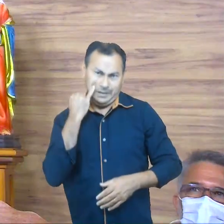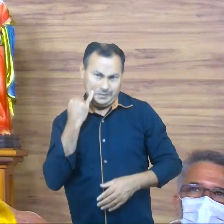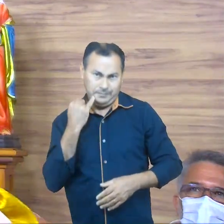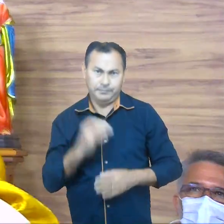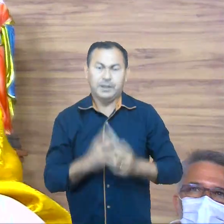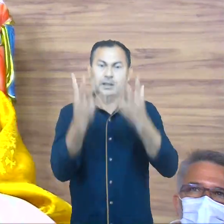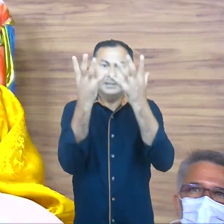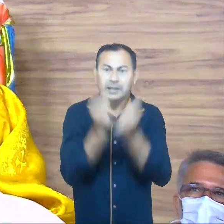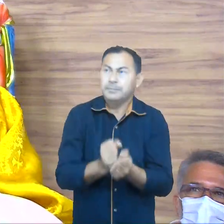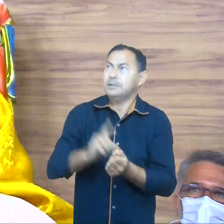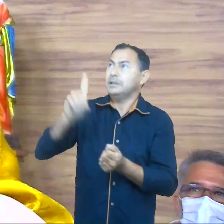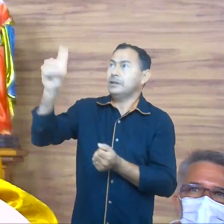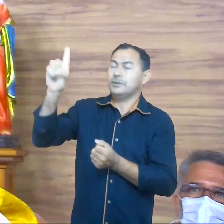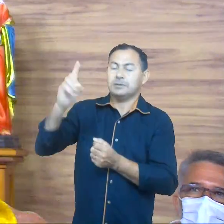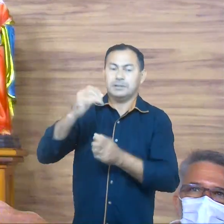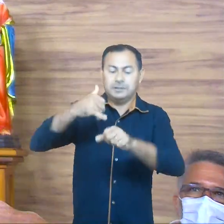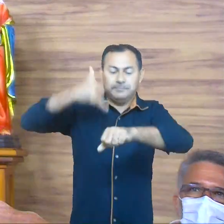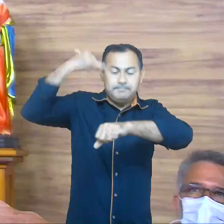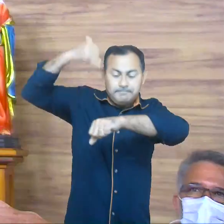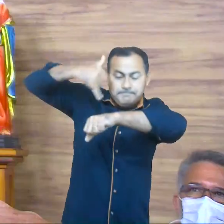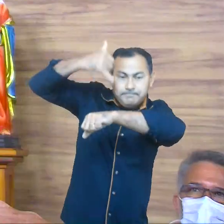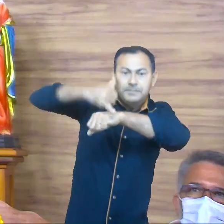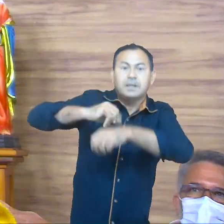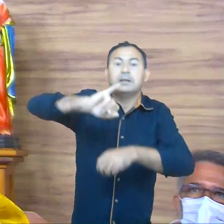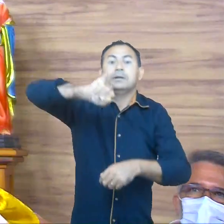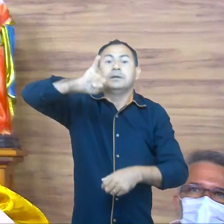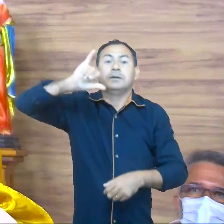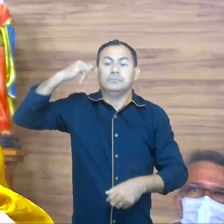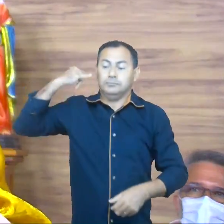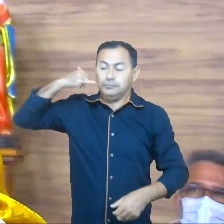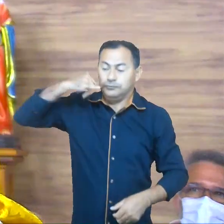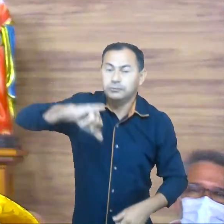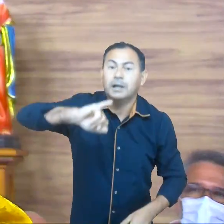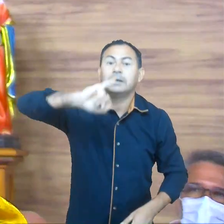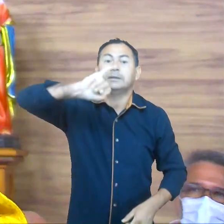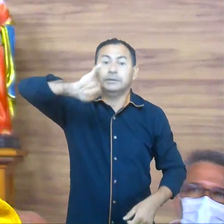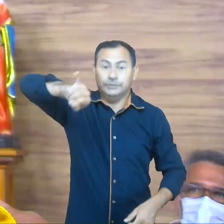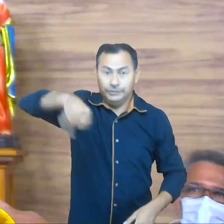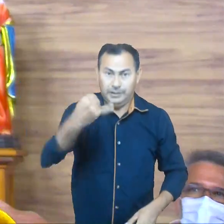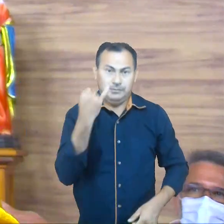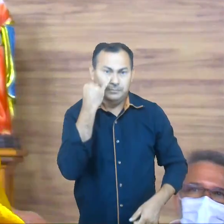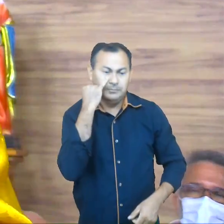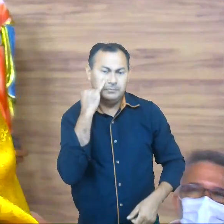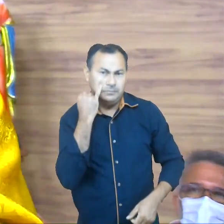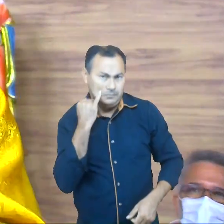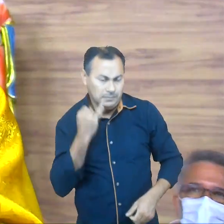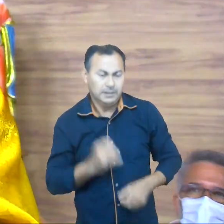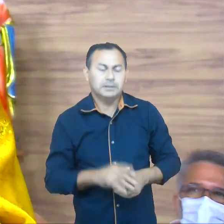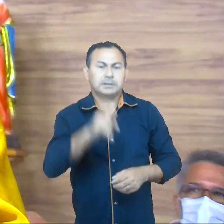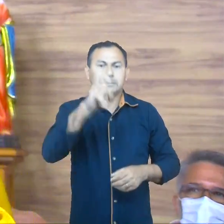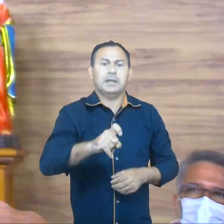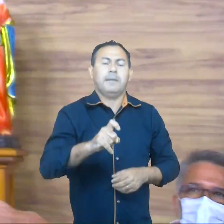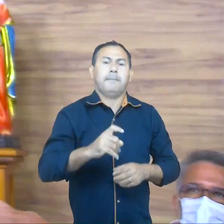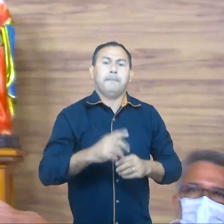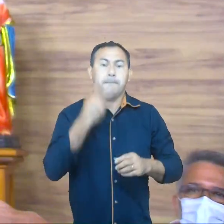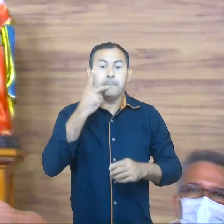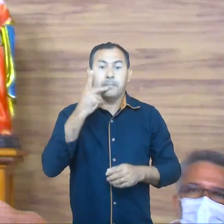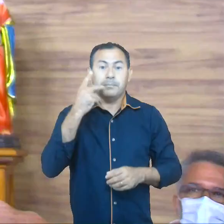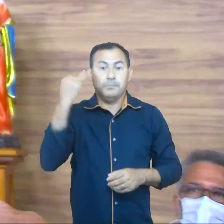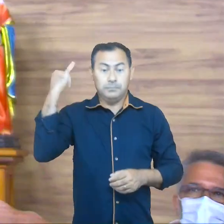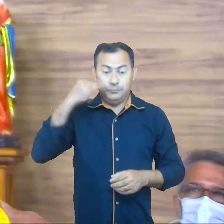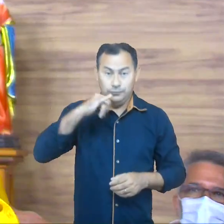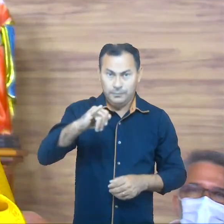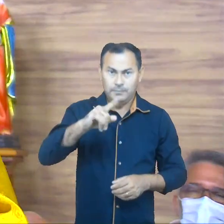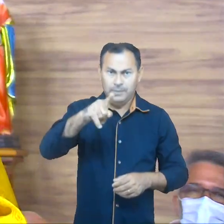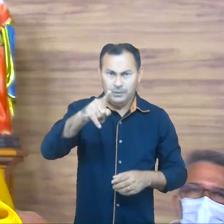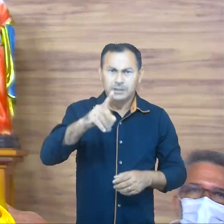essa unção. Jeremias recebe de Deus essa unção de ser profeta. Só que você percebe